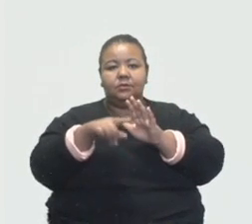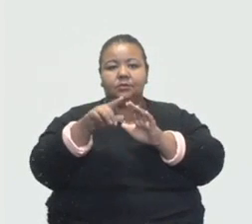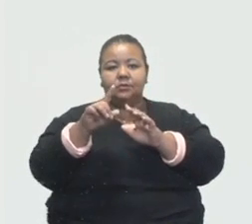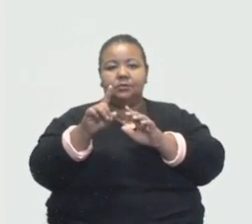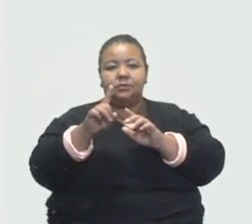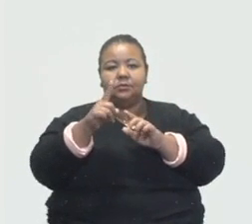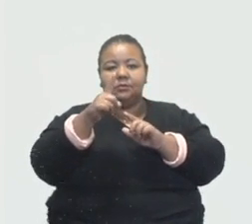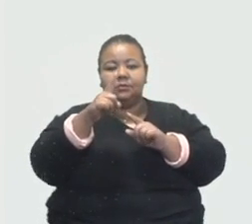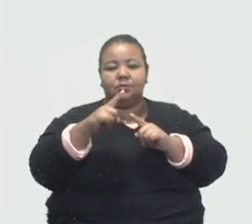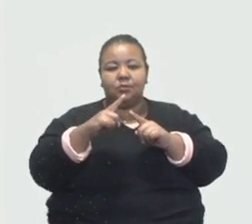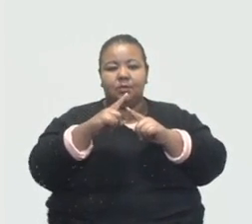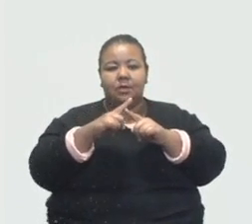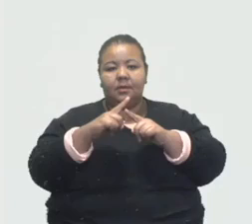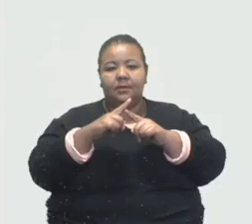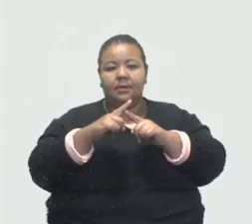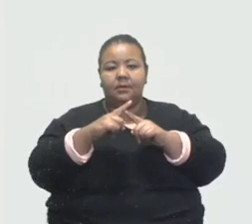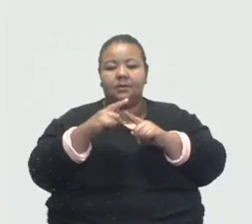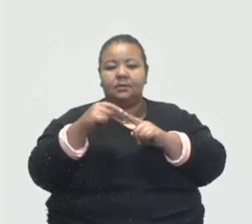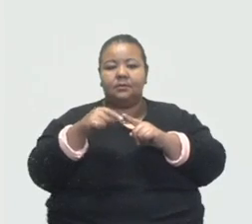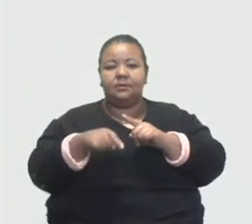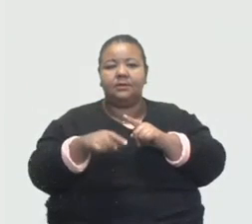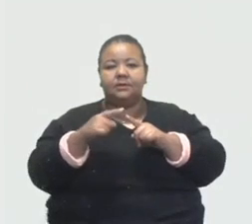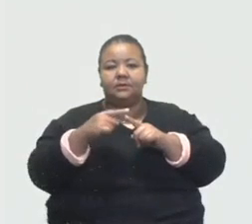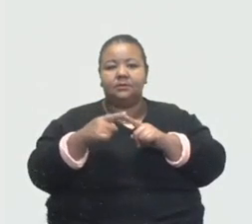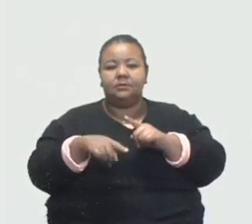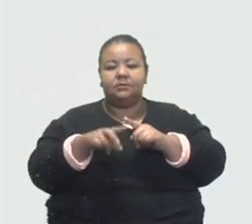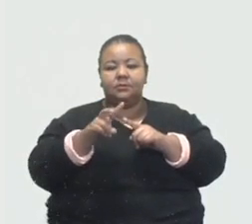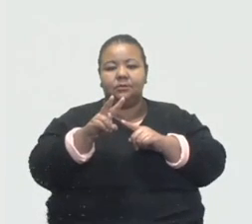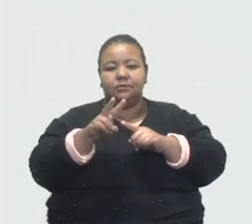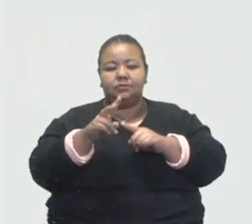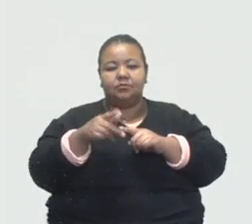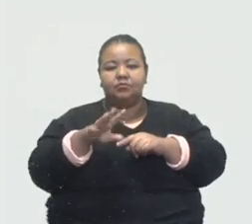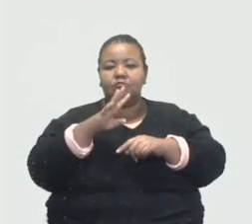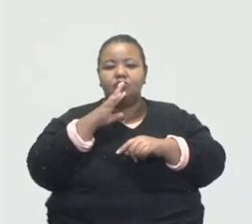a matriz identidade. Este valor vezes nosso autovetor, que a gente